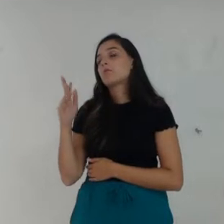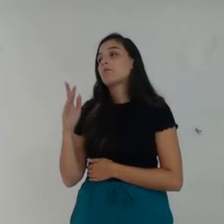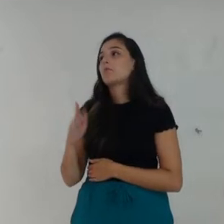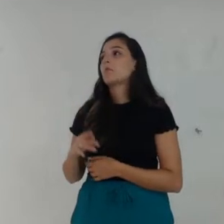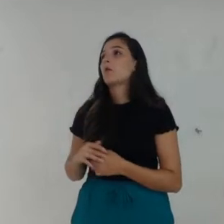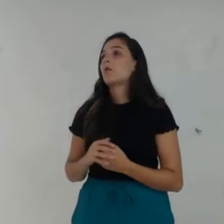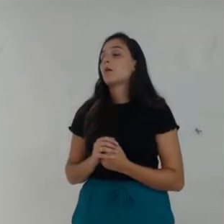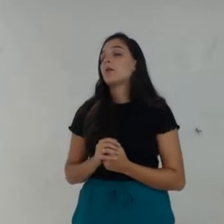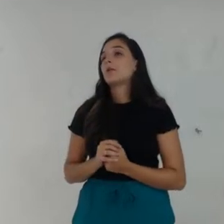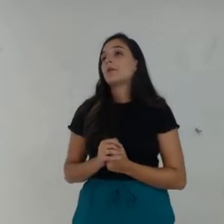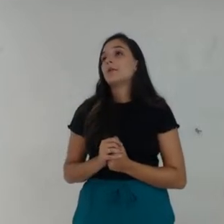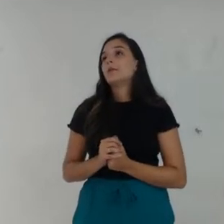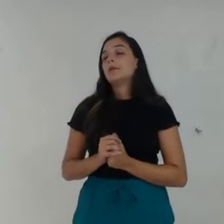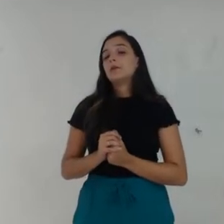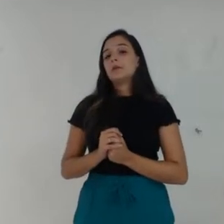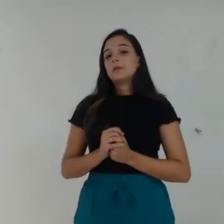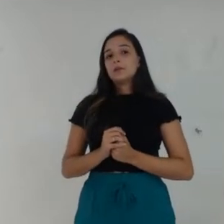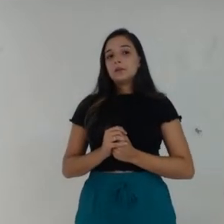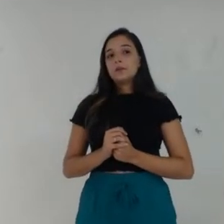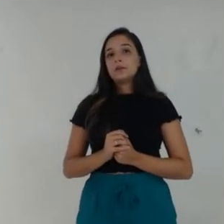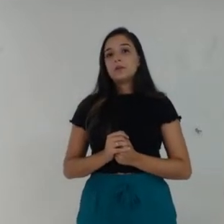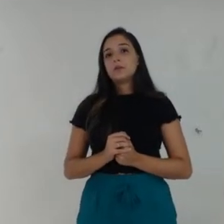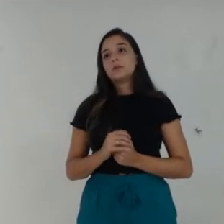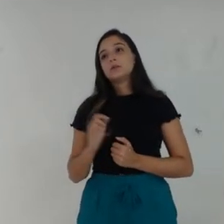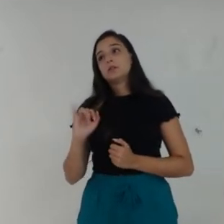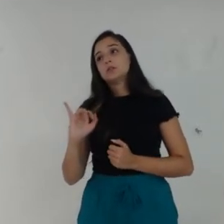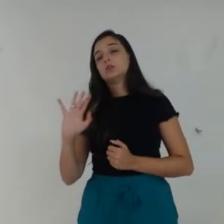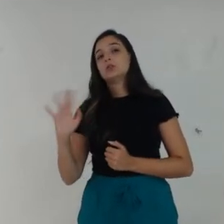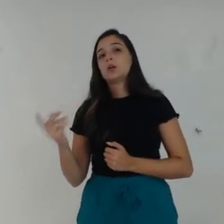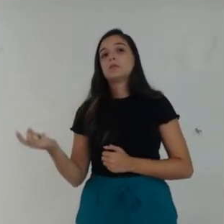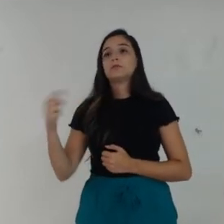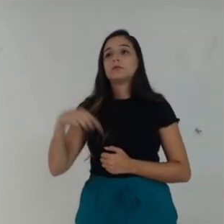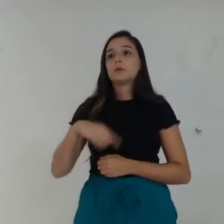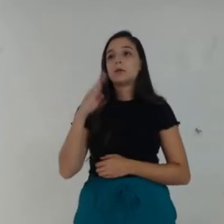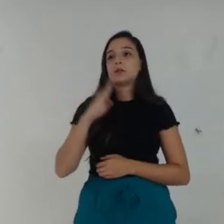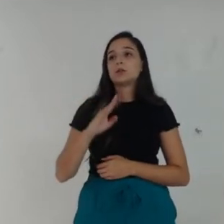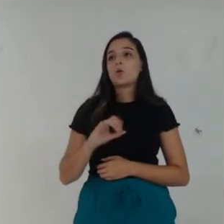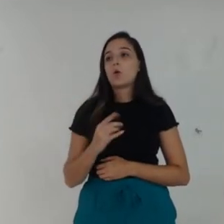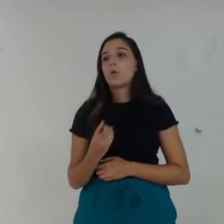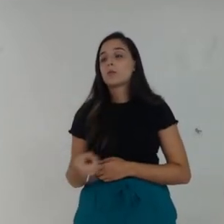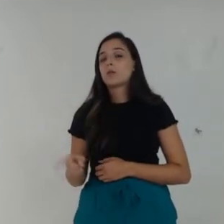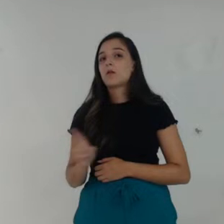volta para o Brasil ou não, e passa